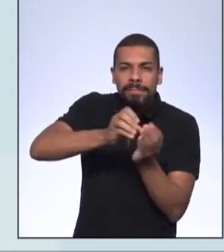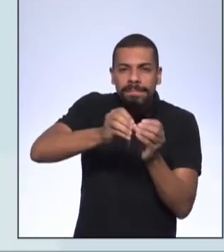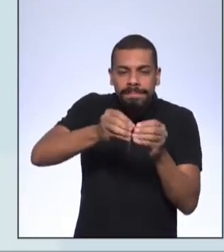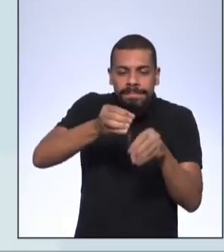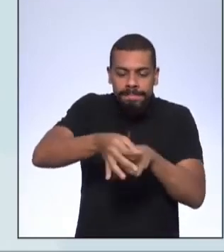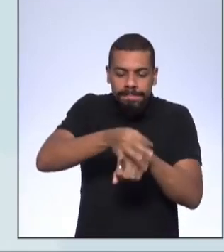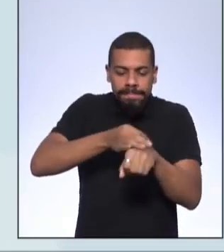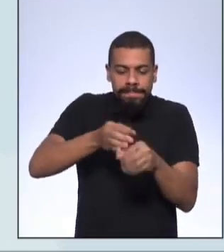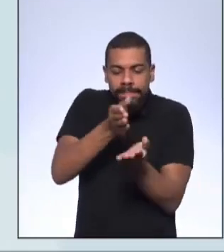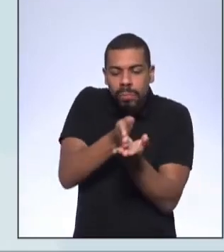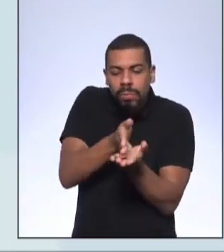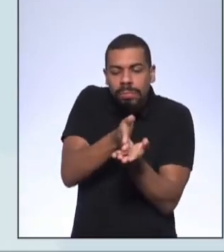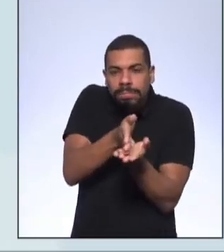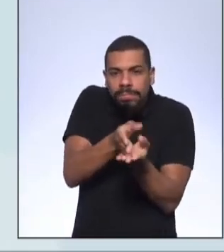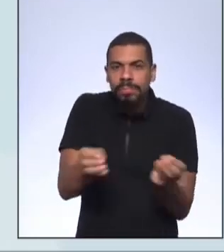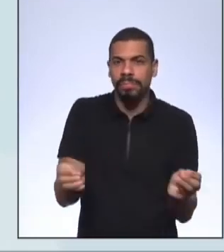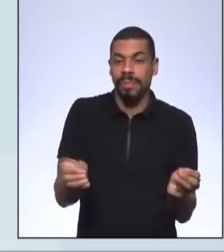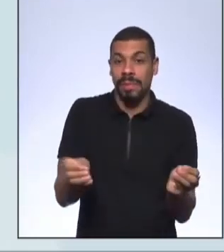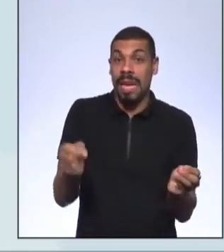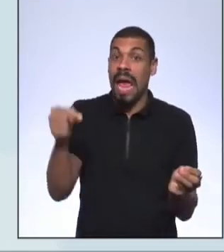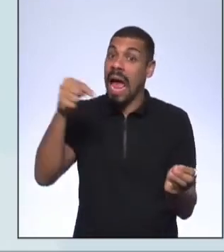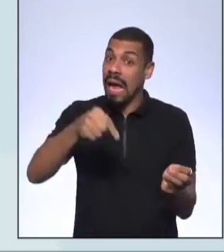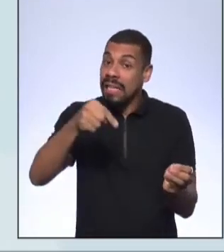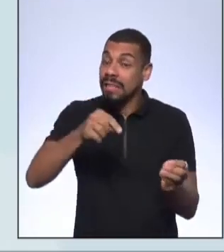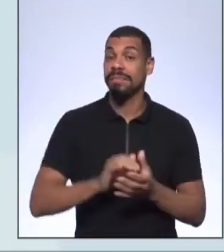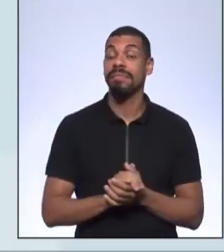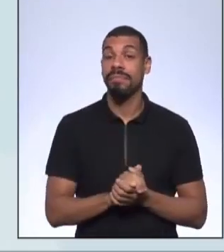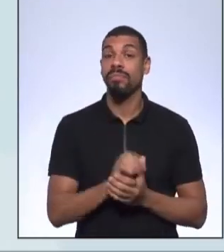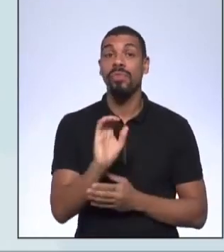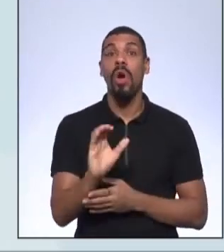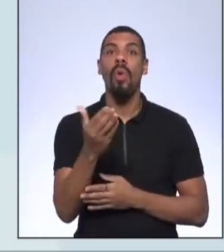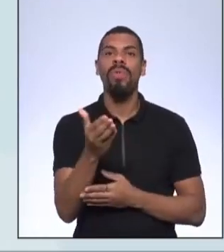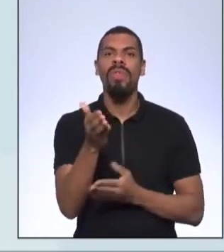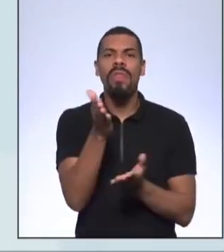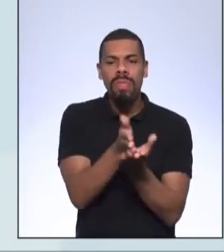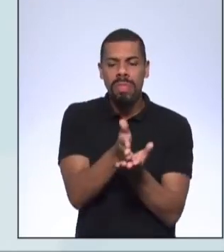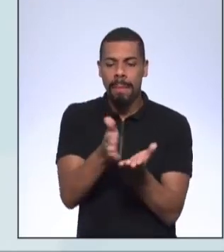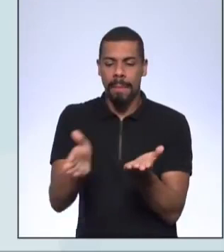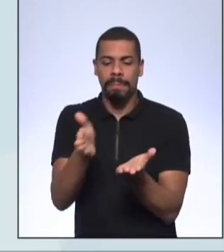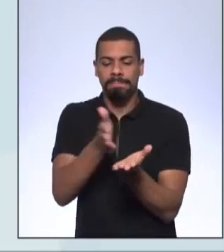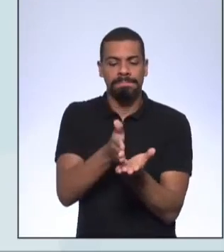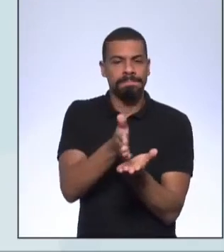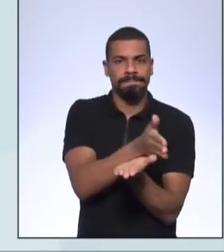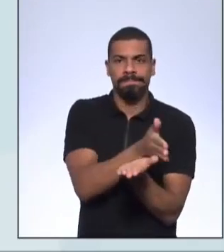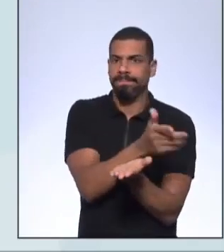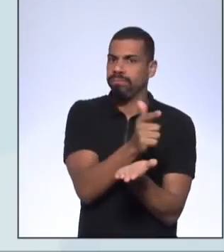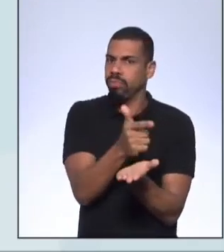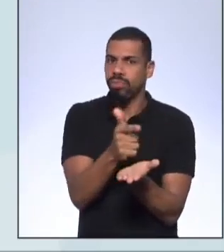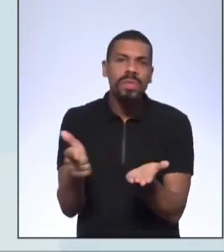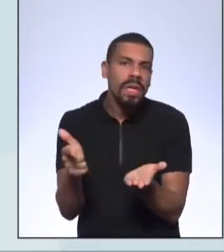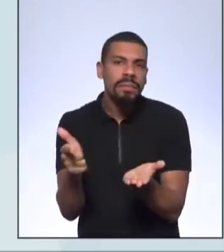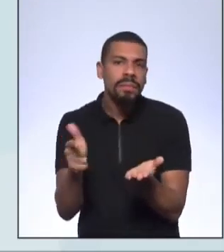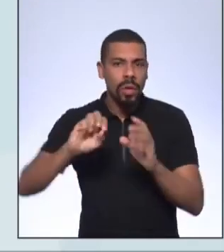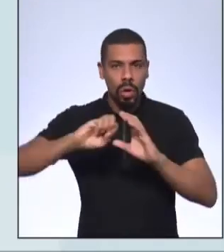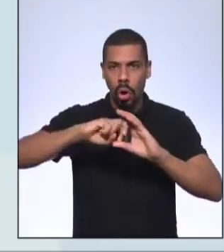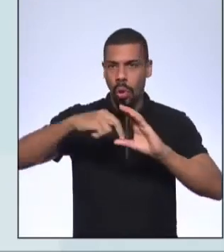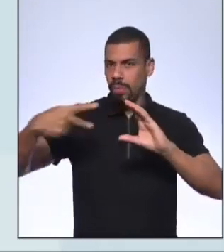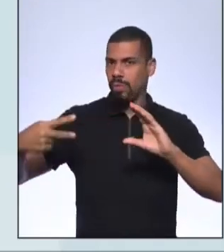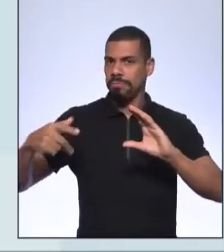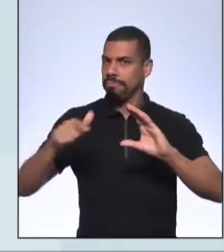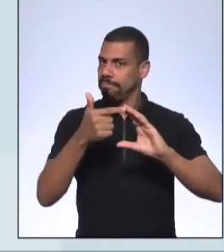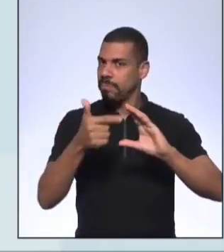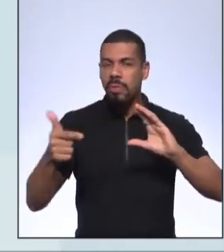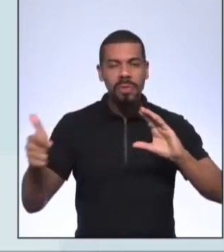equatorial. Tá? E nesse meio da célula, eles estão separados. Eu não tenho pares de cromossomos, como a gente vai ver depois que existe na